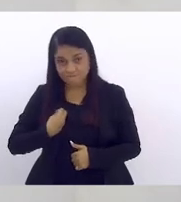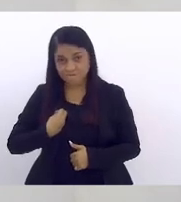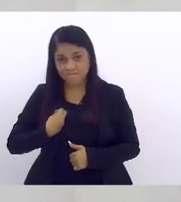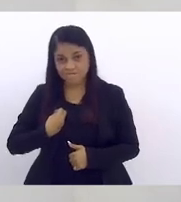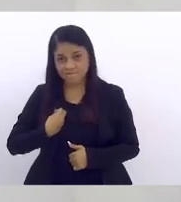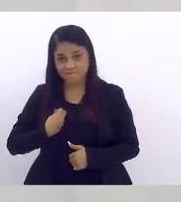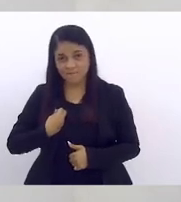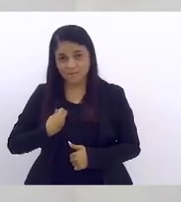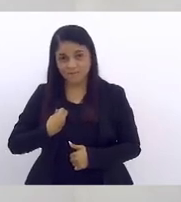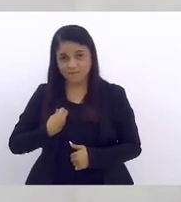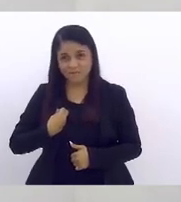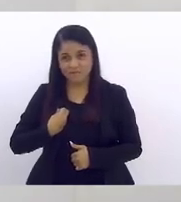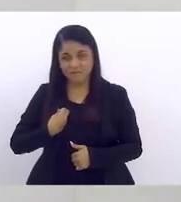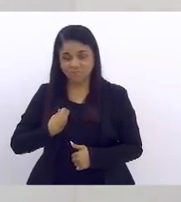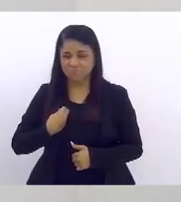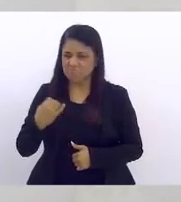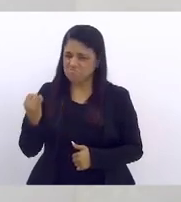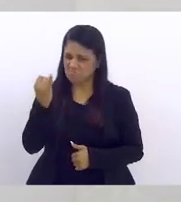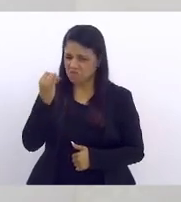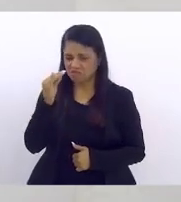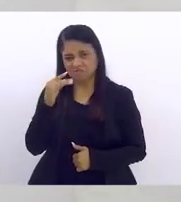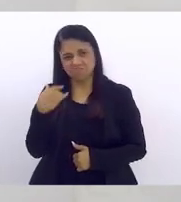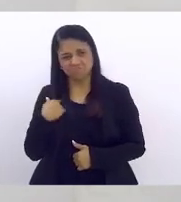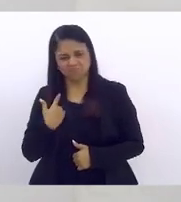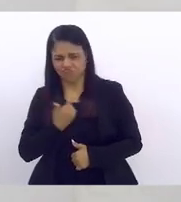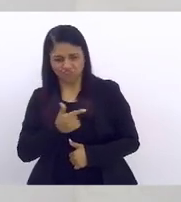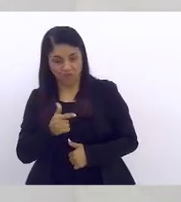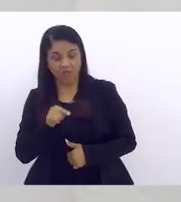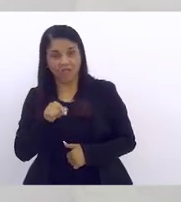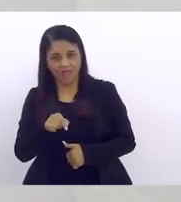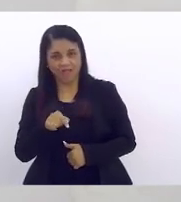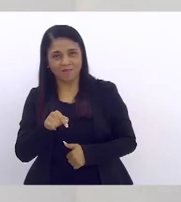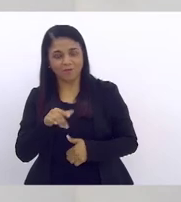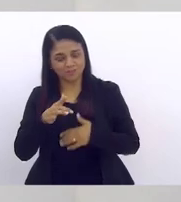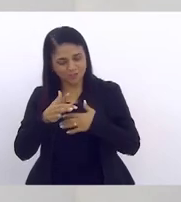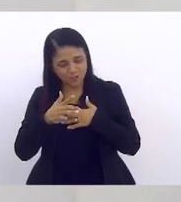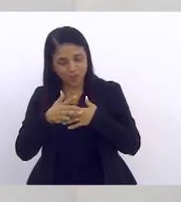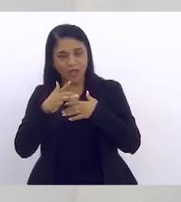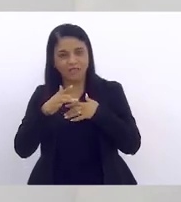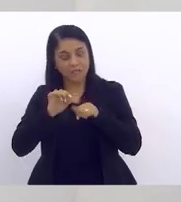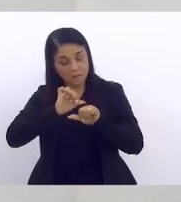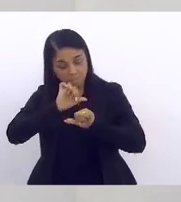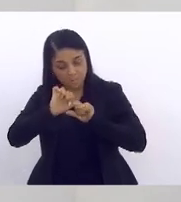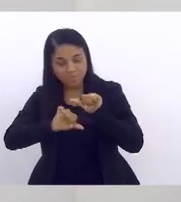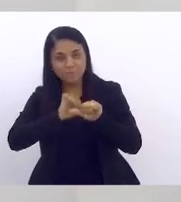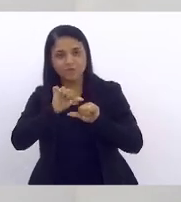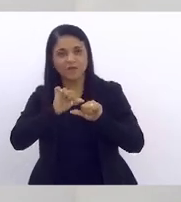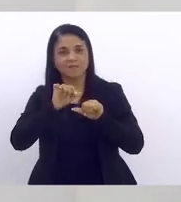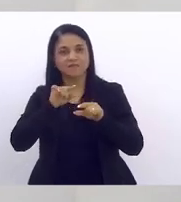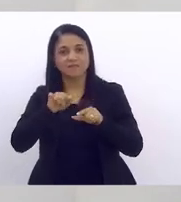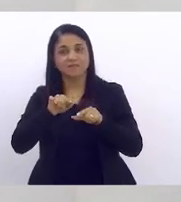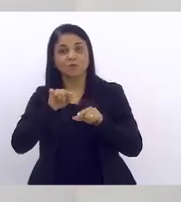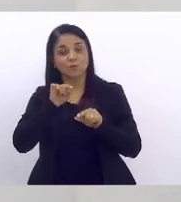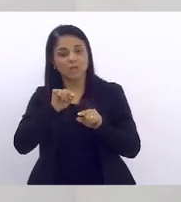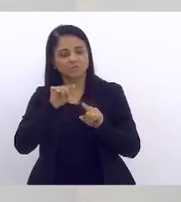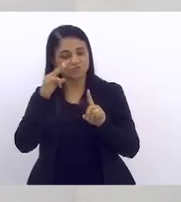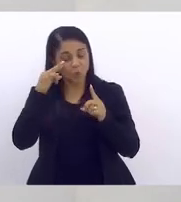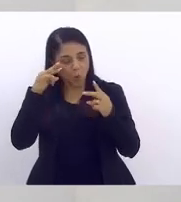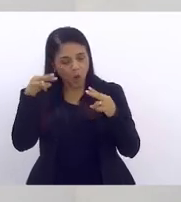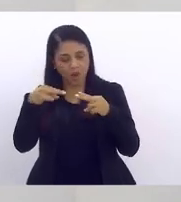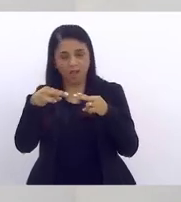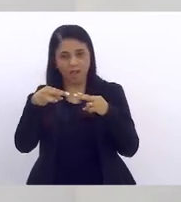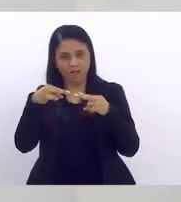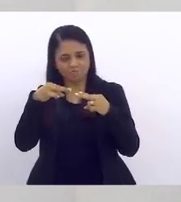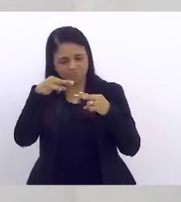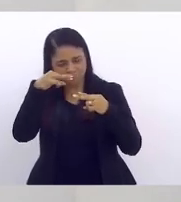a gente não dá muita importância para ela, ela pode ser tocada e mudada através do seu olhar. Porque,